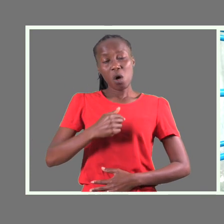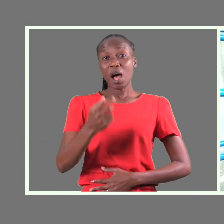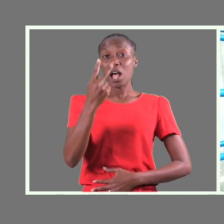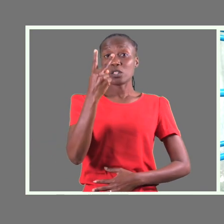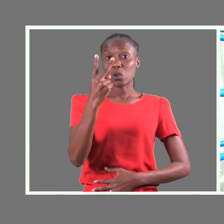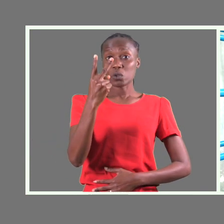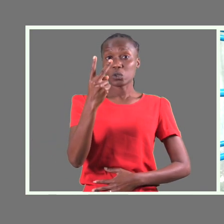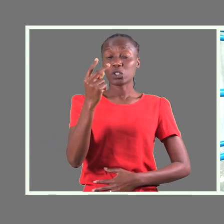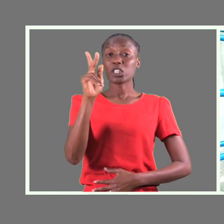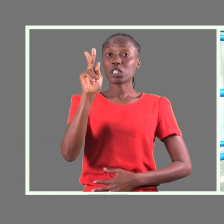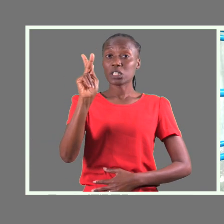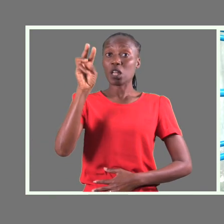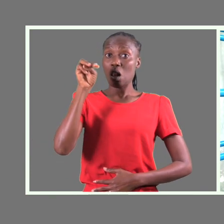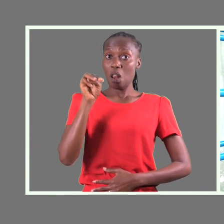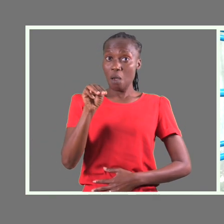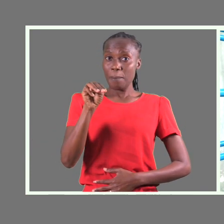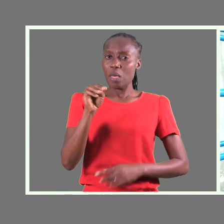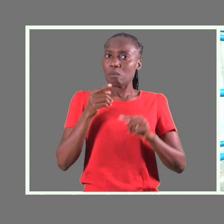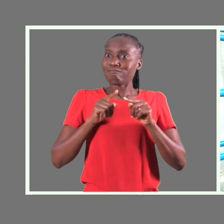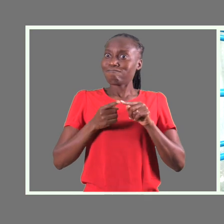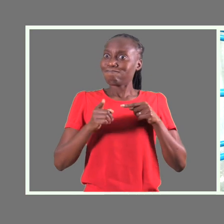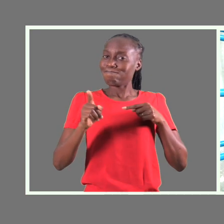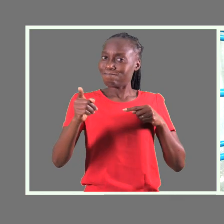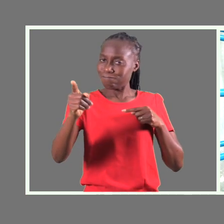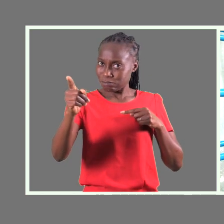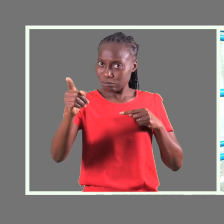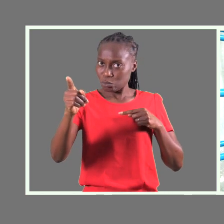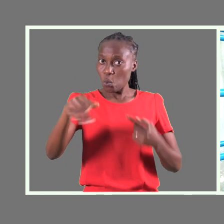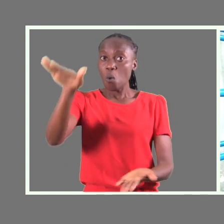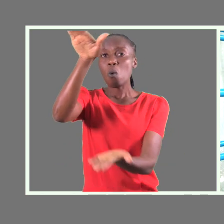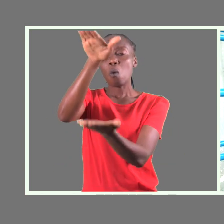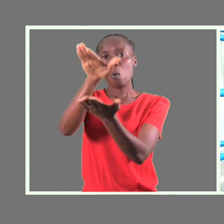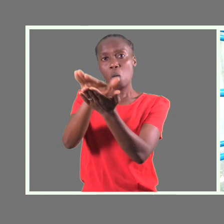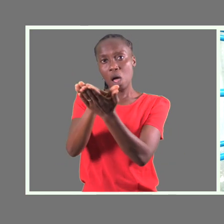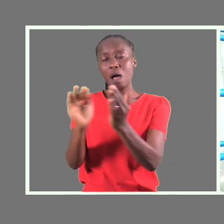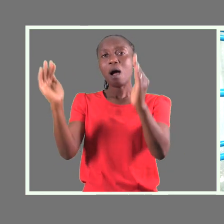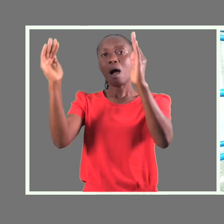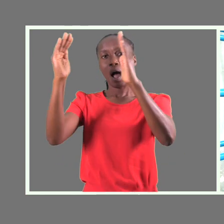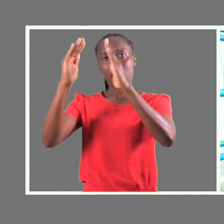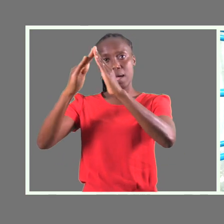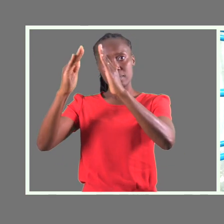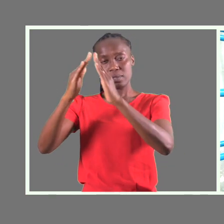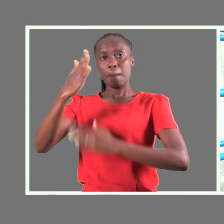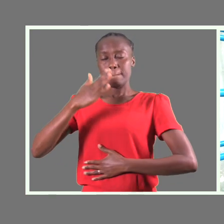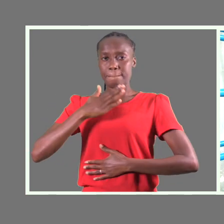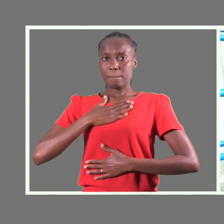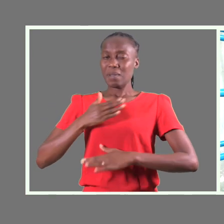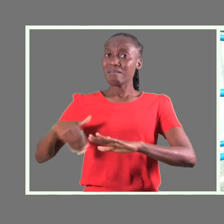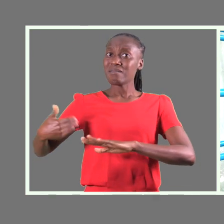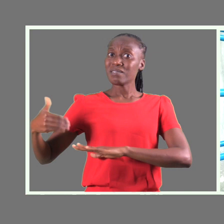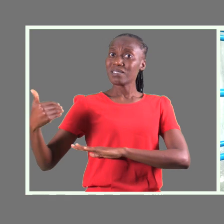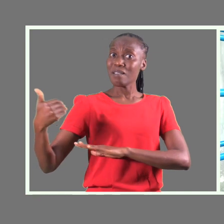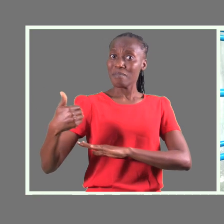estou quase a 2 quilômetros de distância para onde eu estou a viver. Então,